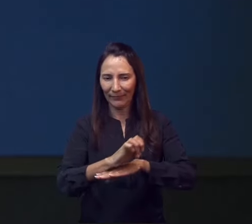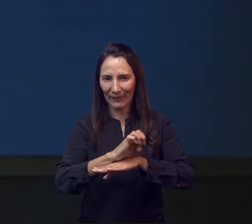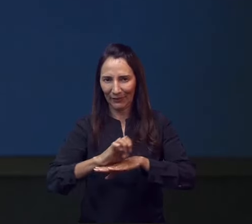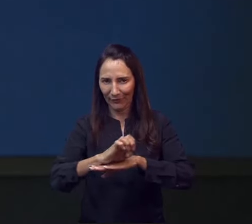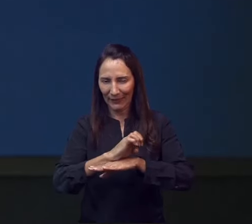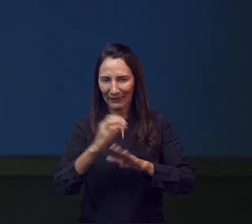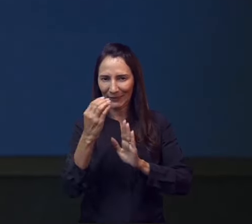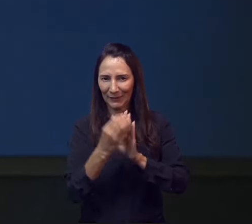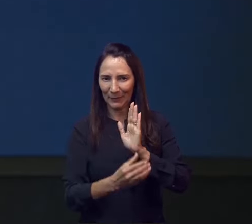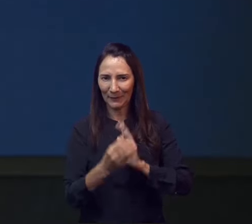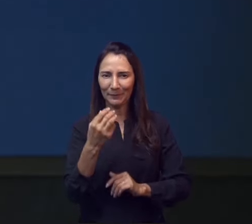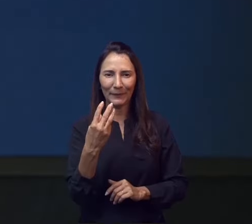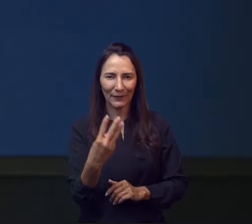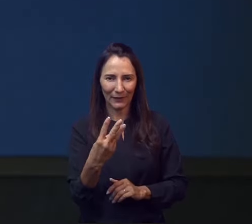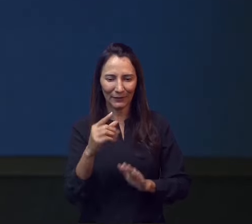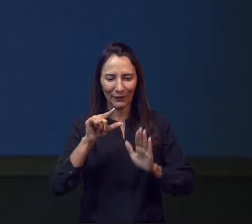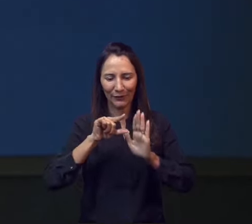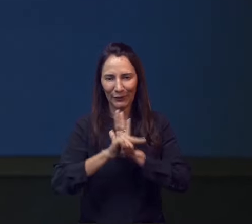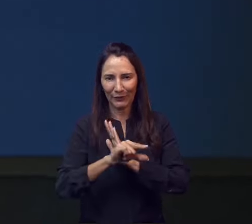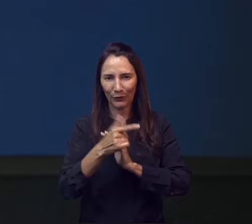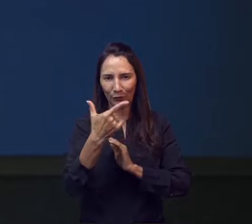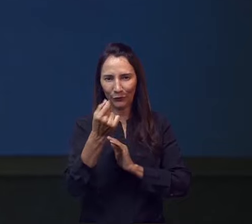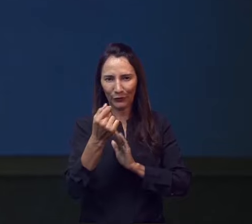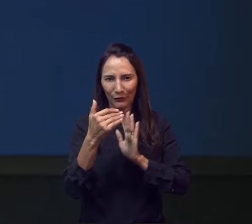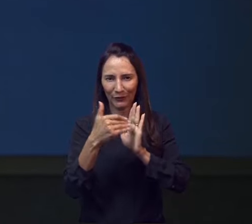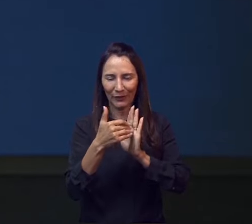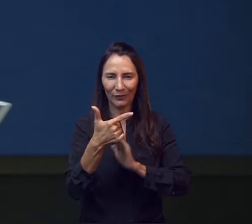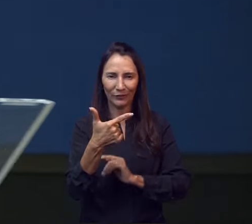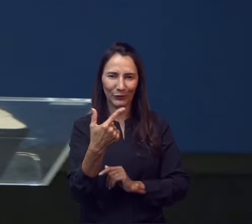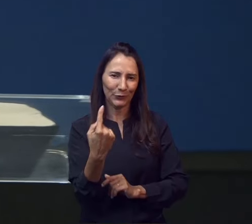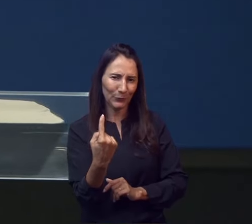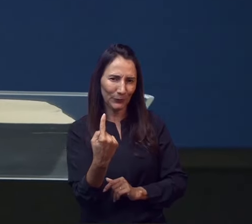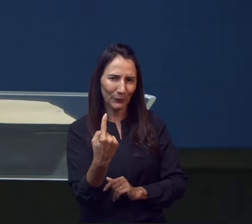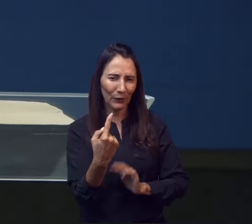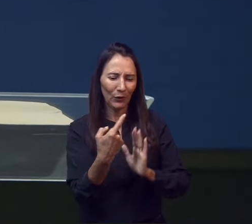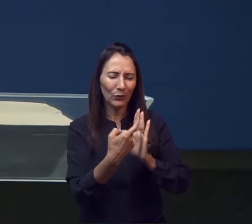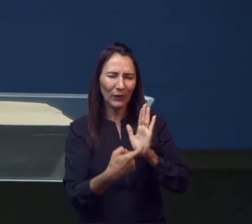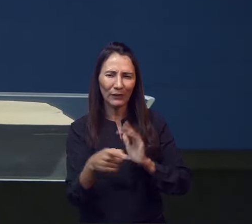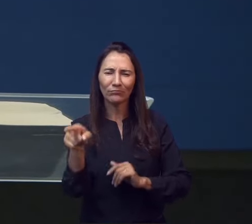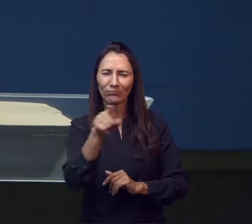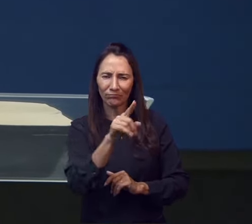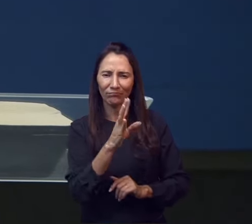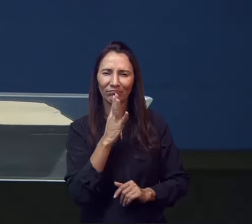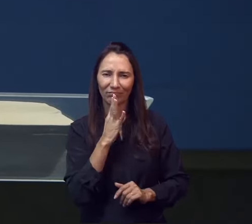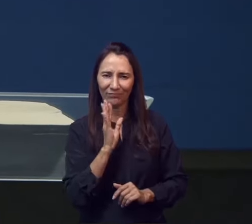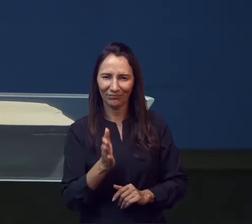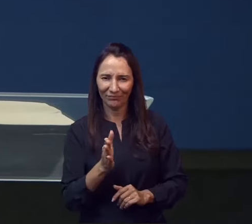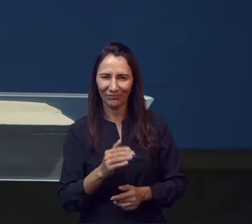Capítulo 3 Versículo 20 e 21 é um texto muito conhecido